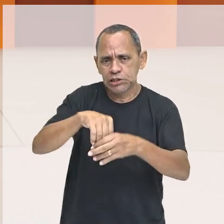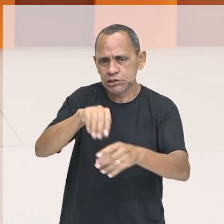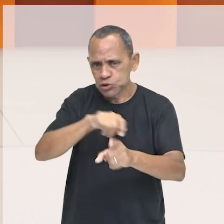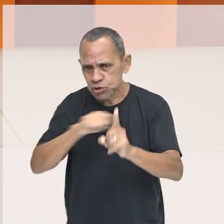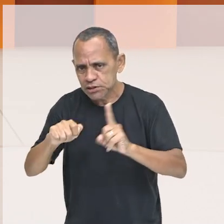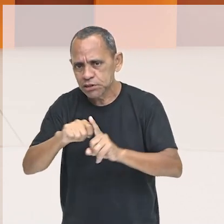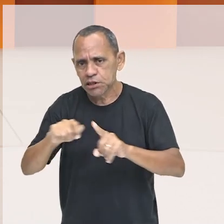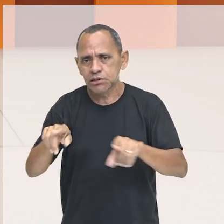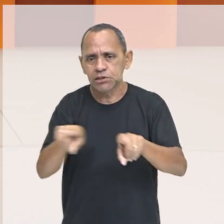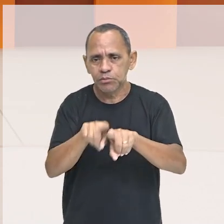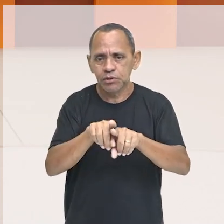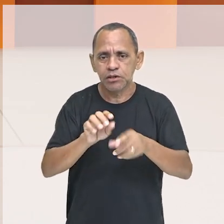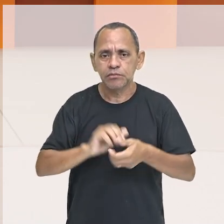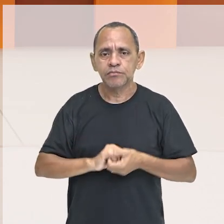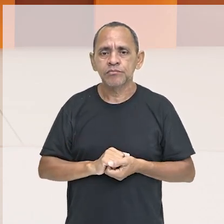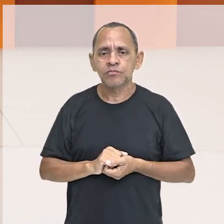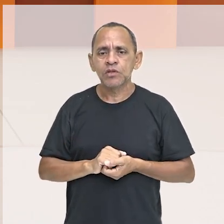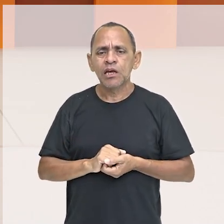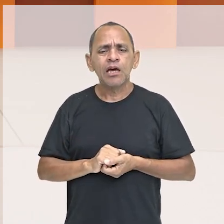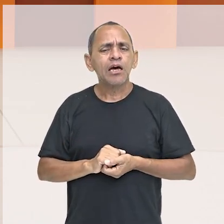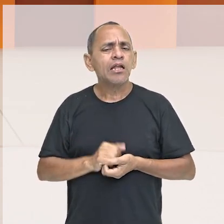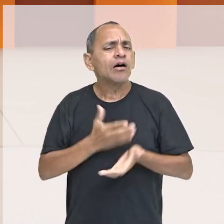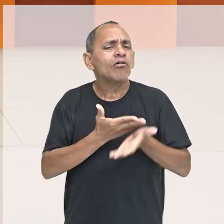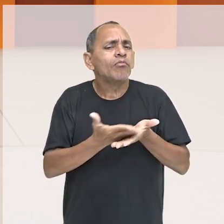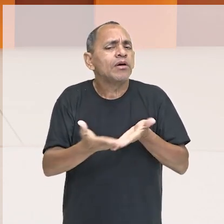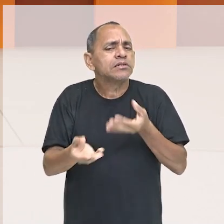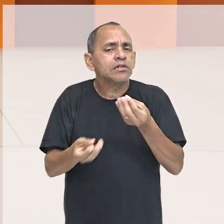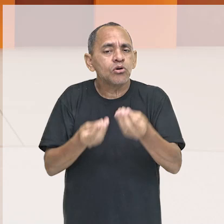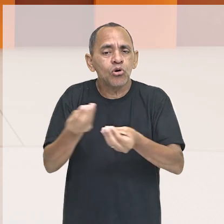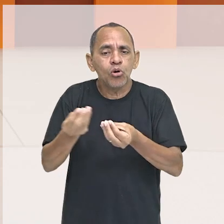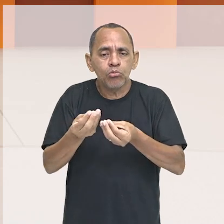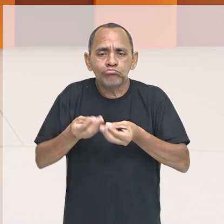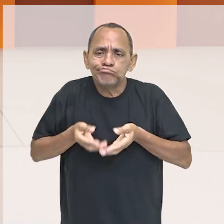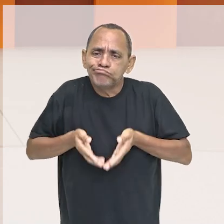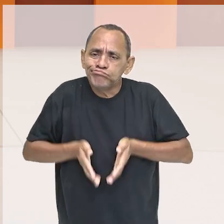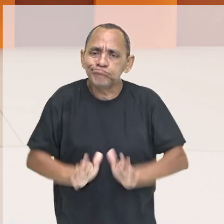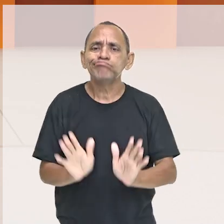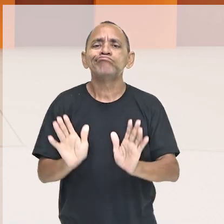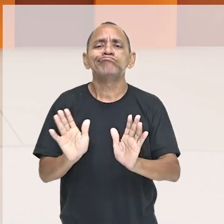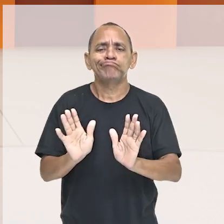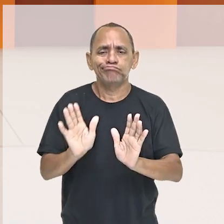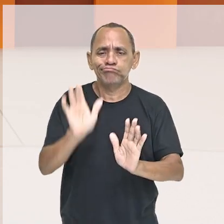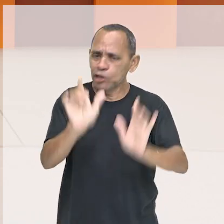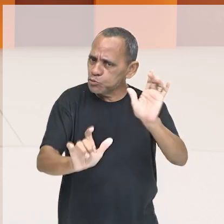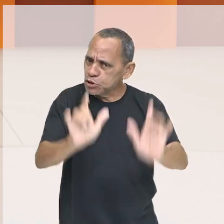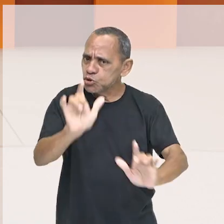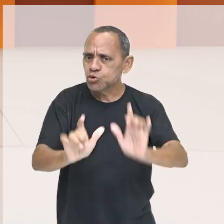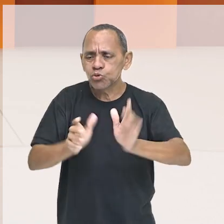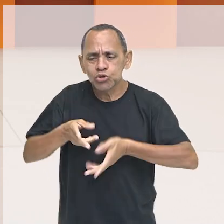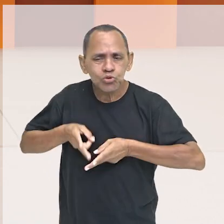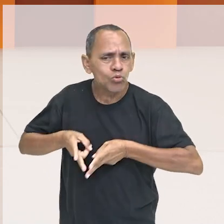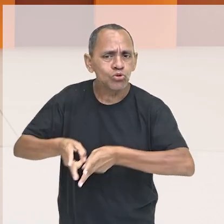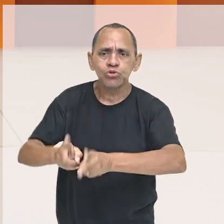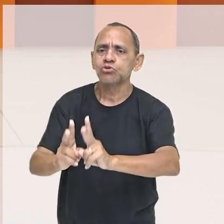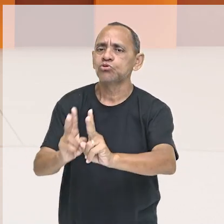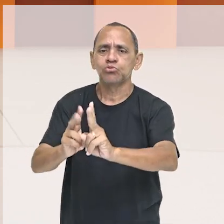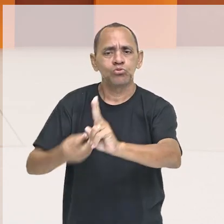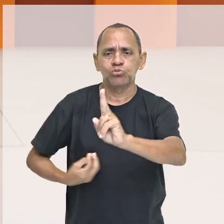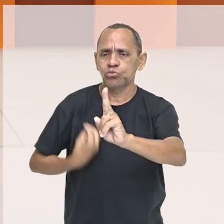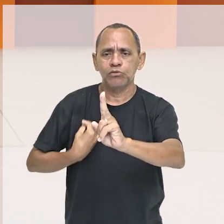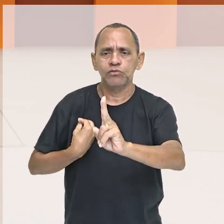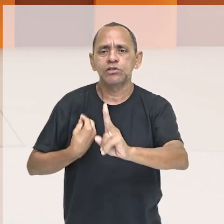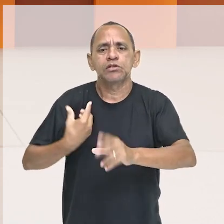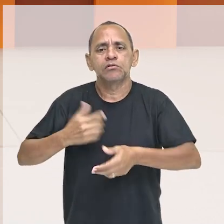a socialização se inicia desde o nascimento, e vai continuar por toda a nossa vida,